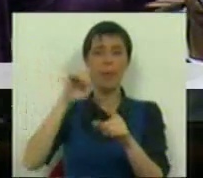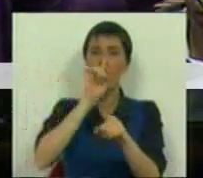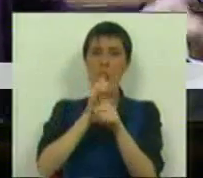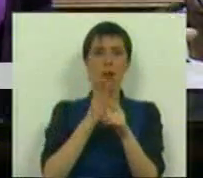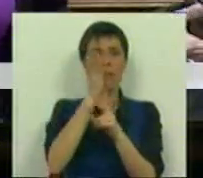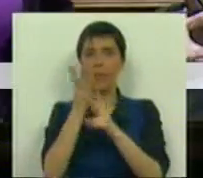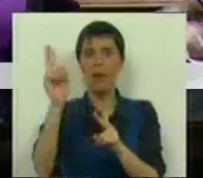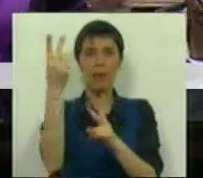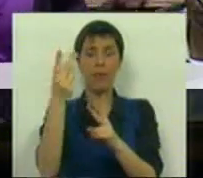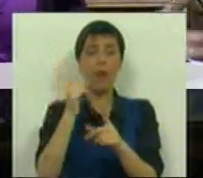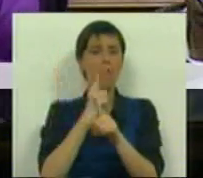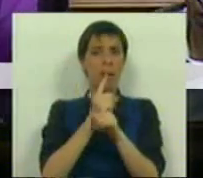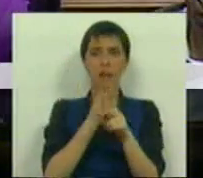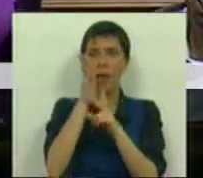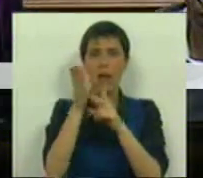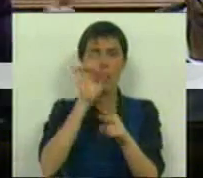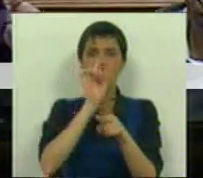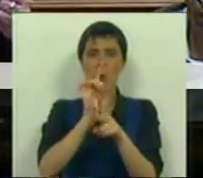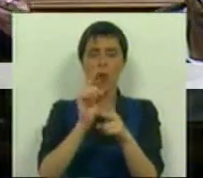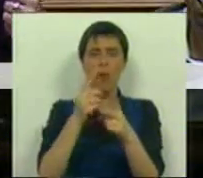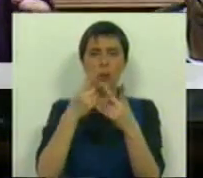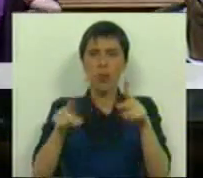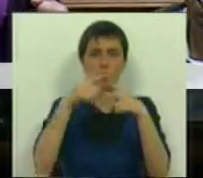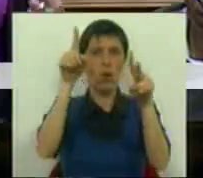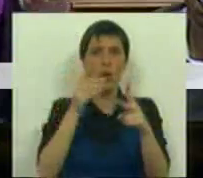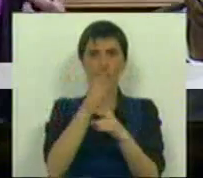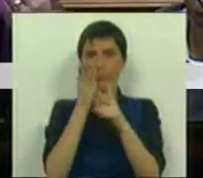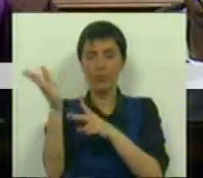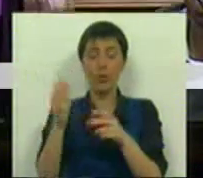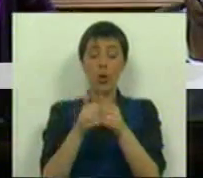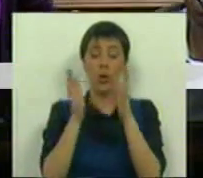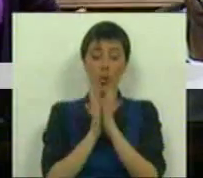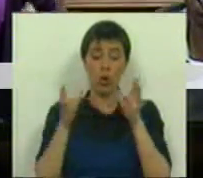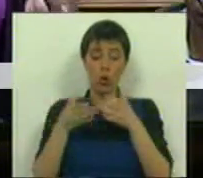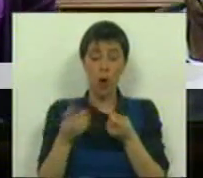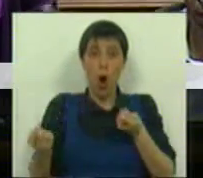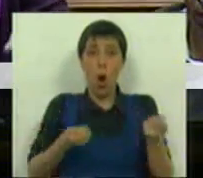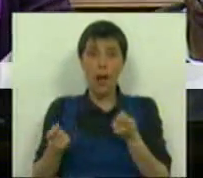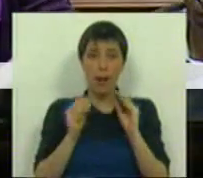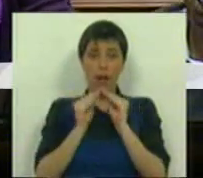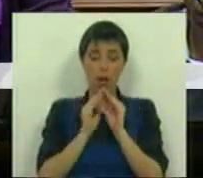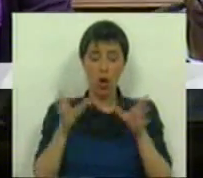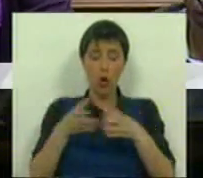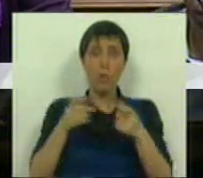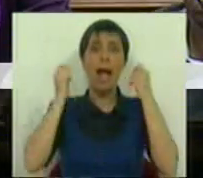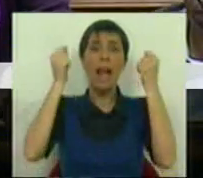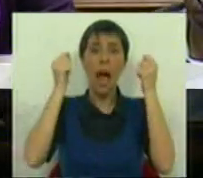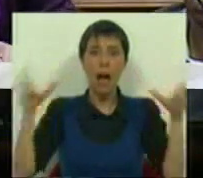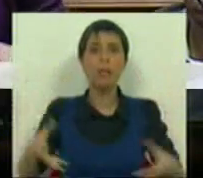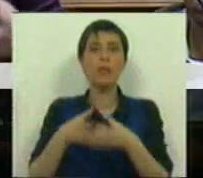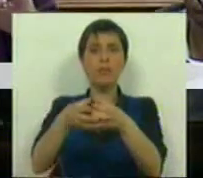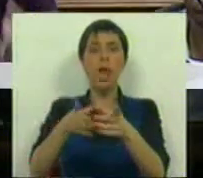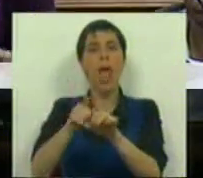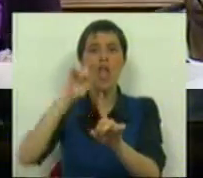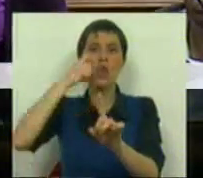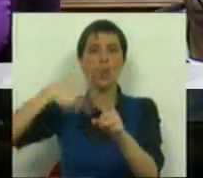passado, é verdade, mantém a mesma ambiguidade, ou seja, todos os grupos organizados e todas as claques são à partida considerados